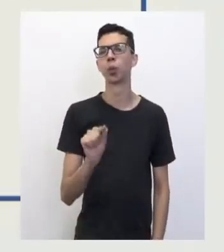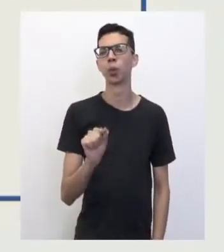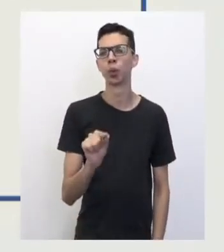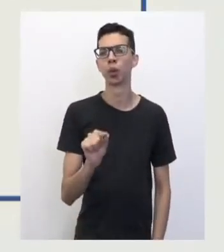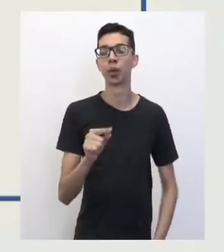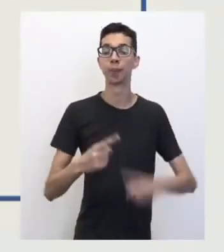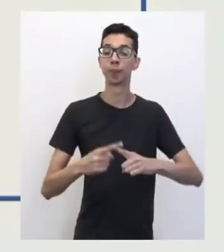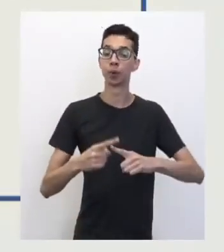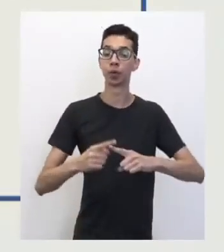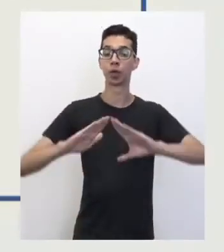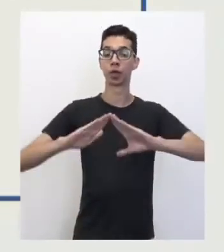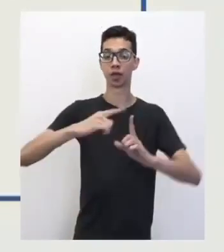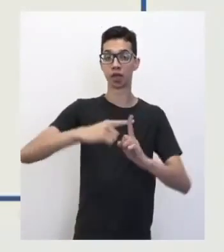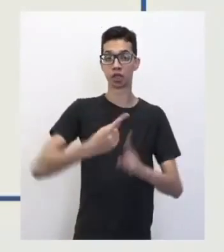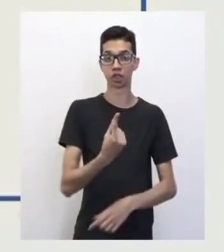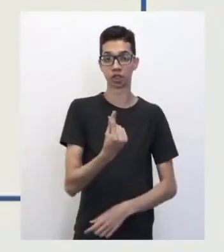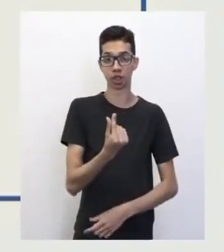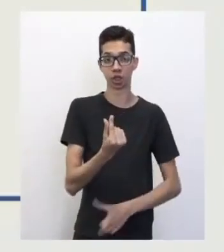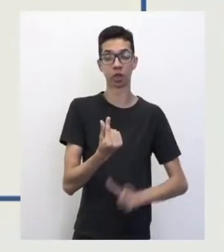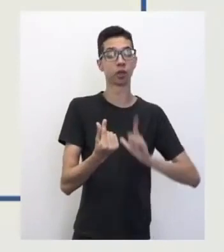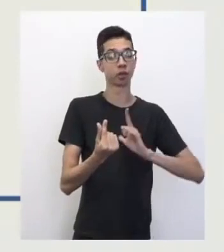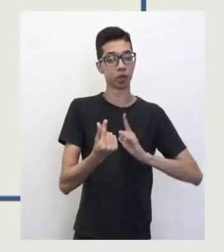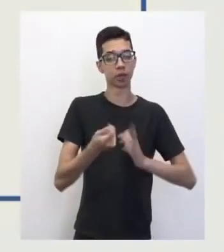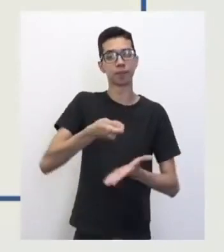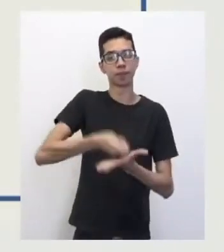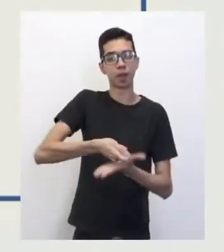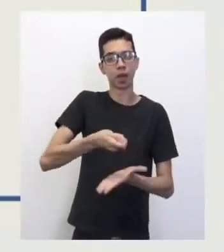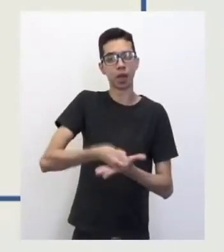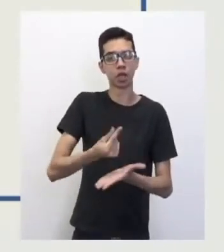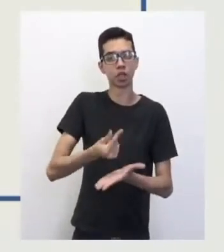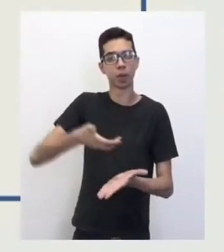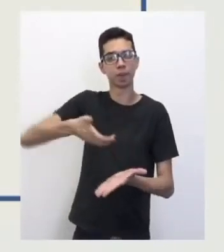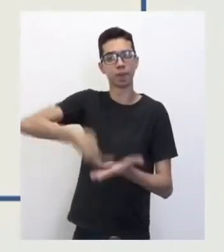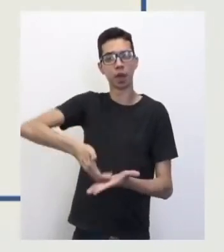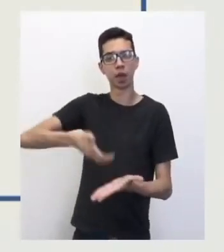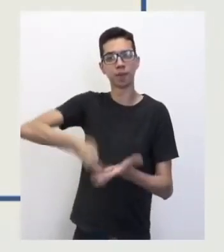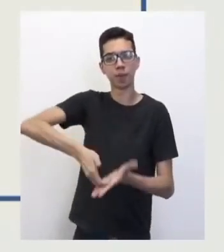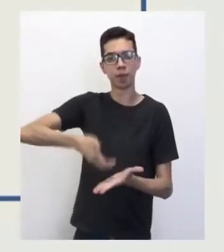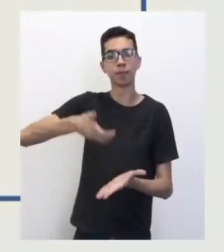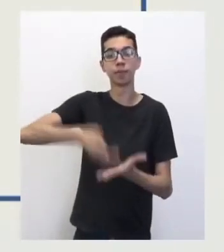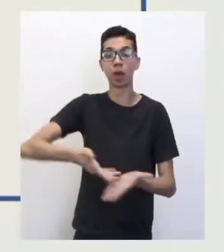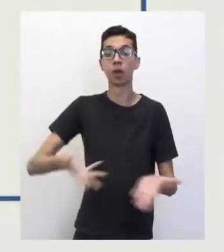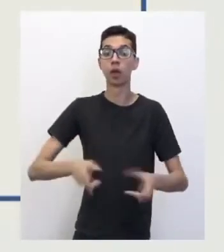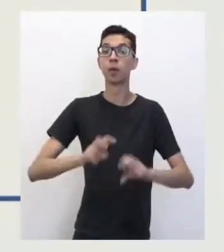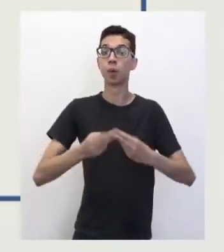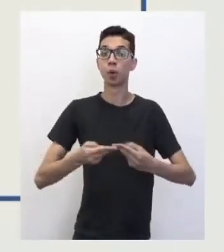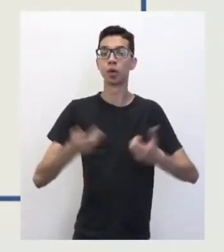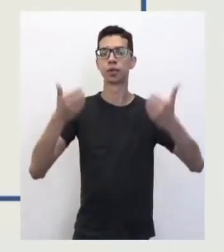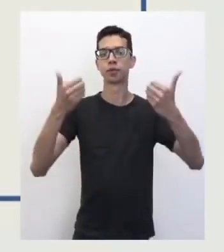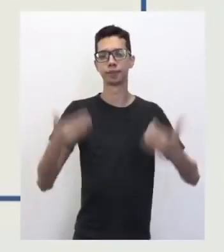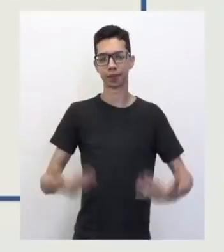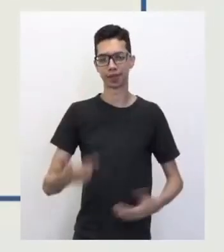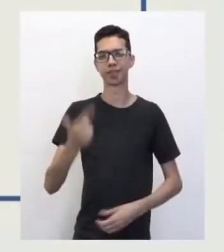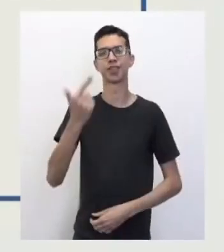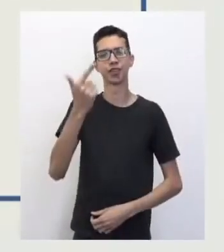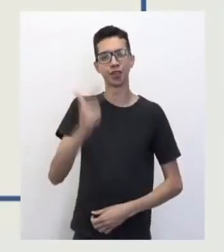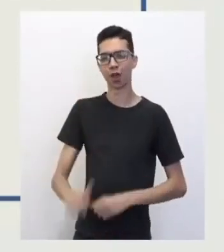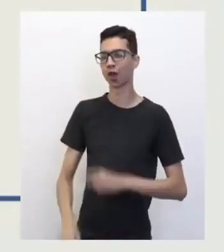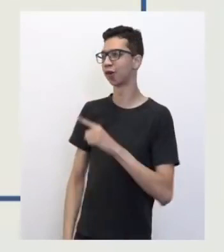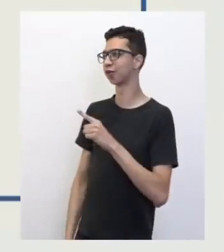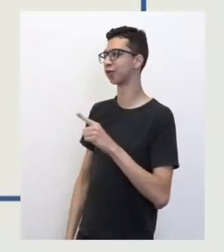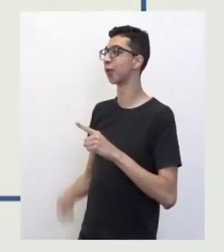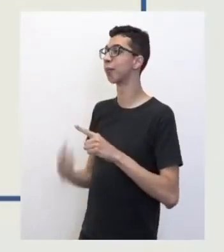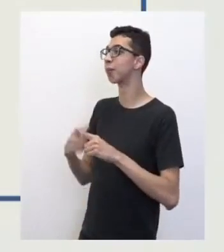para financiá-los e por isso, daí explicando mais uma vez a razão de algo, o motivo de algo, né?